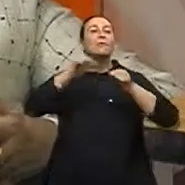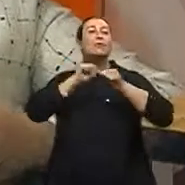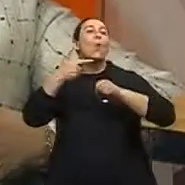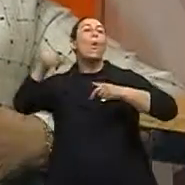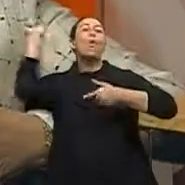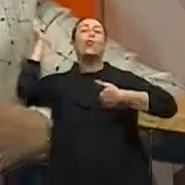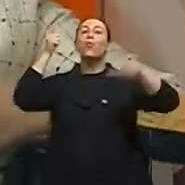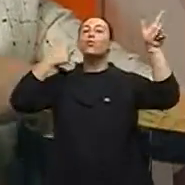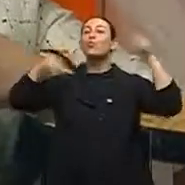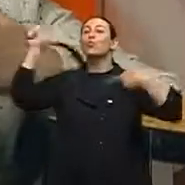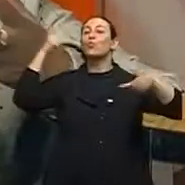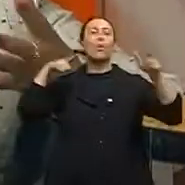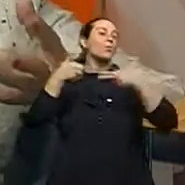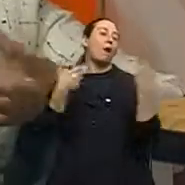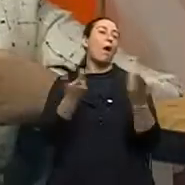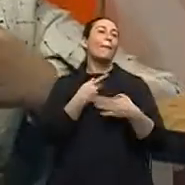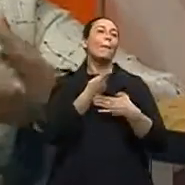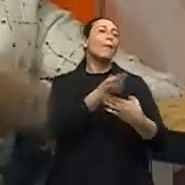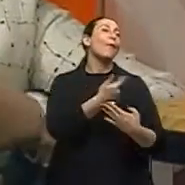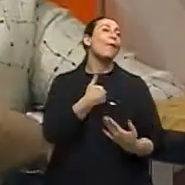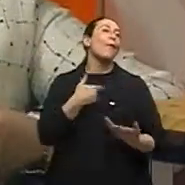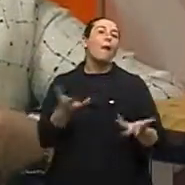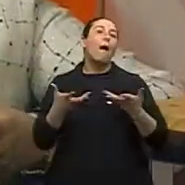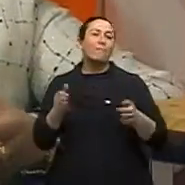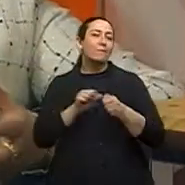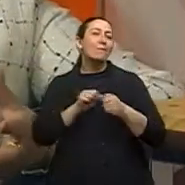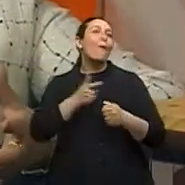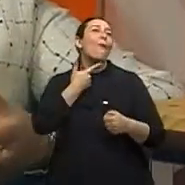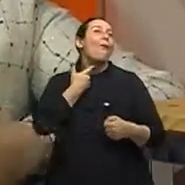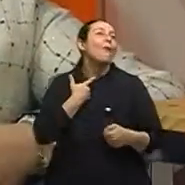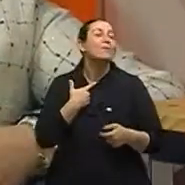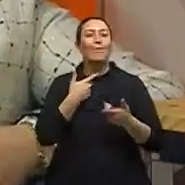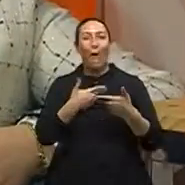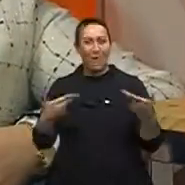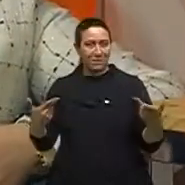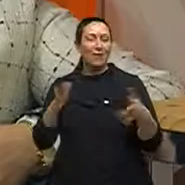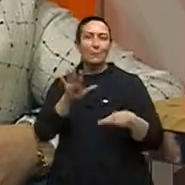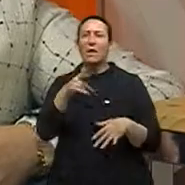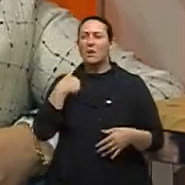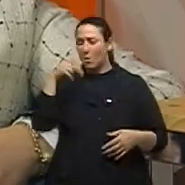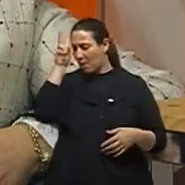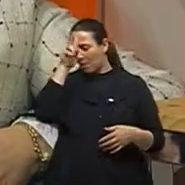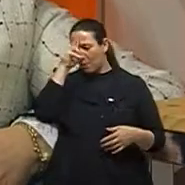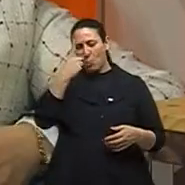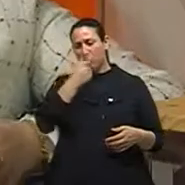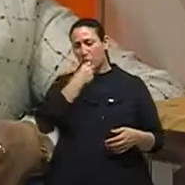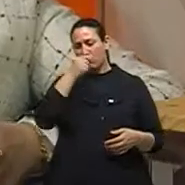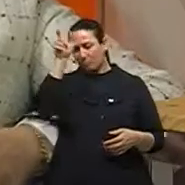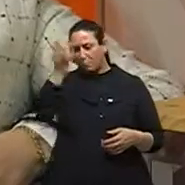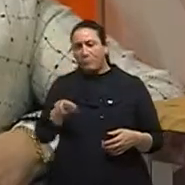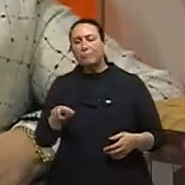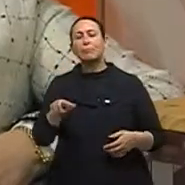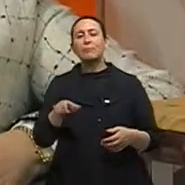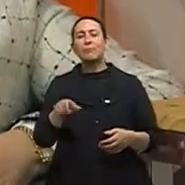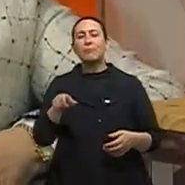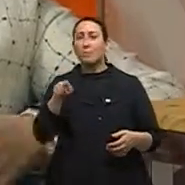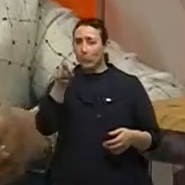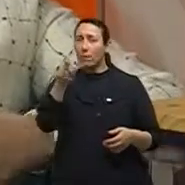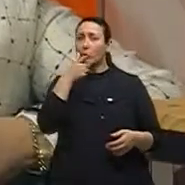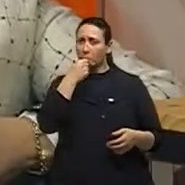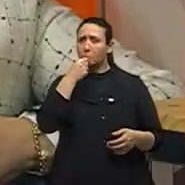Muitos buscam hobbies para continuar envolvidos né eu lembro de um caso de um senhor que eu atendi que era um